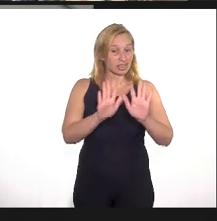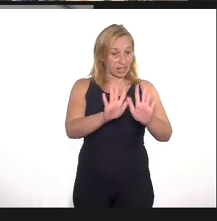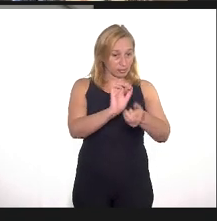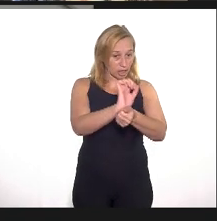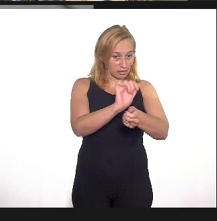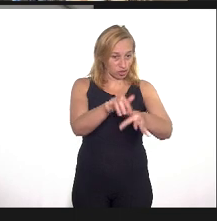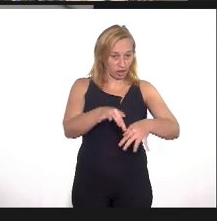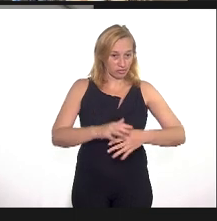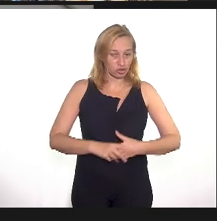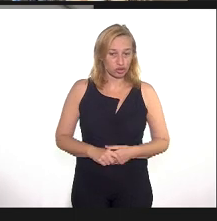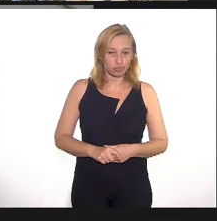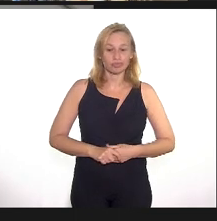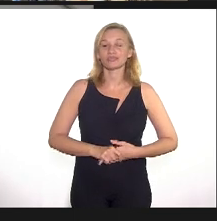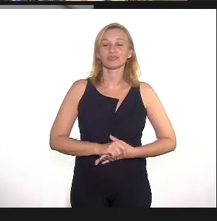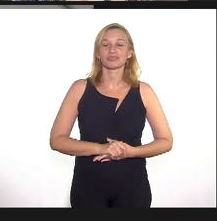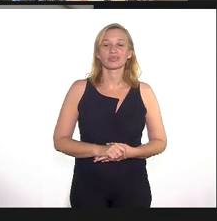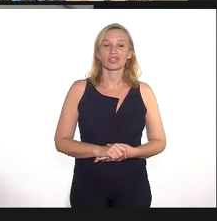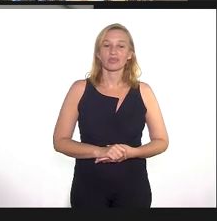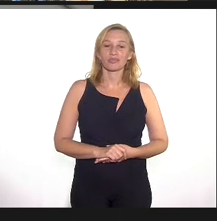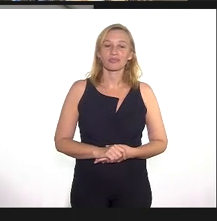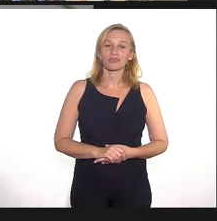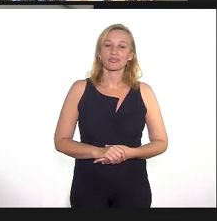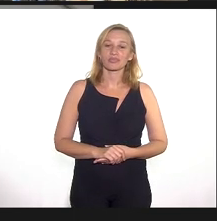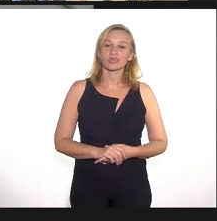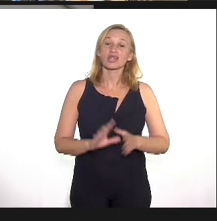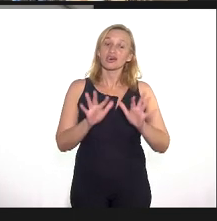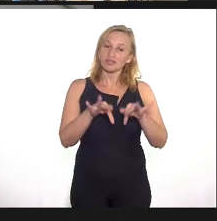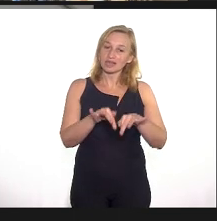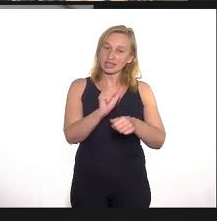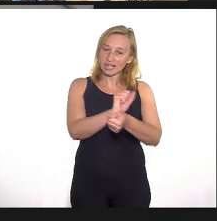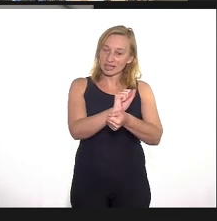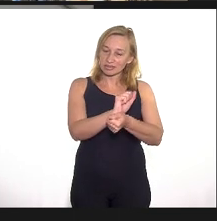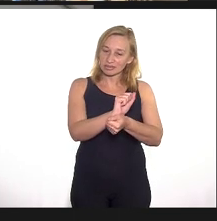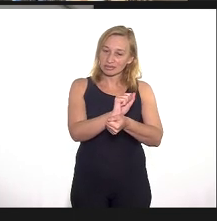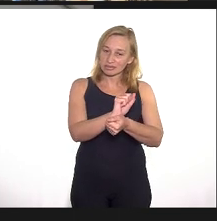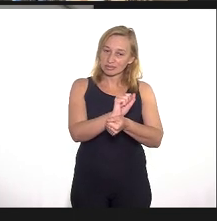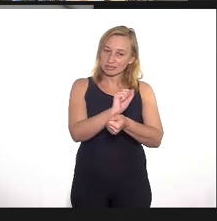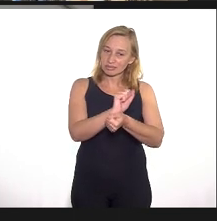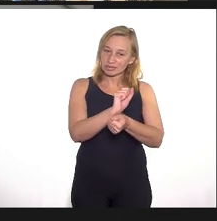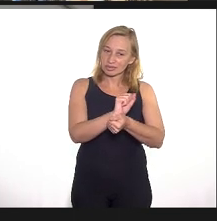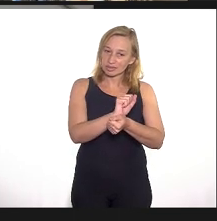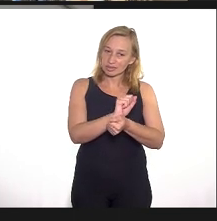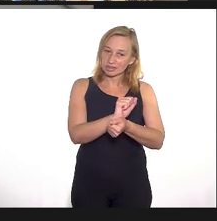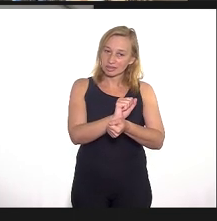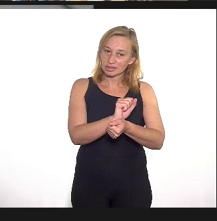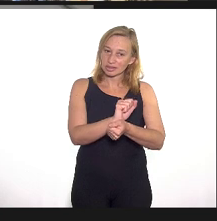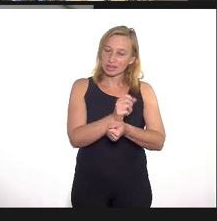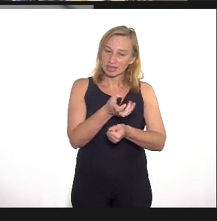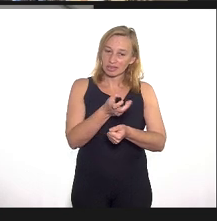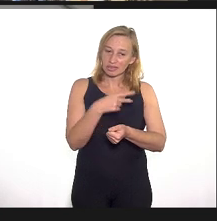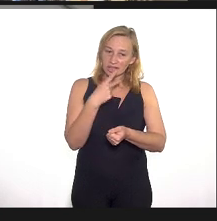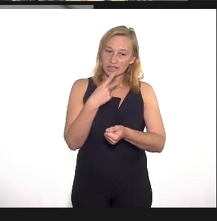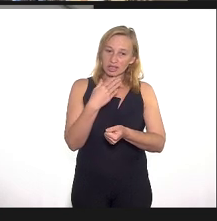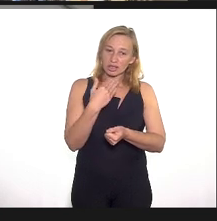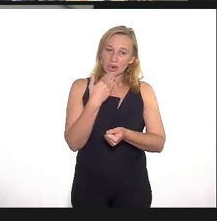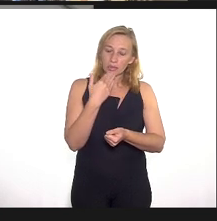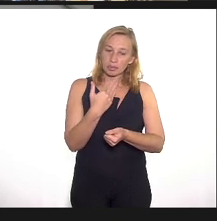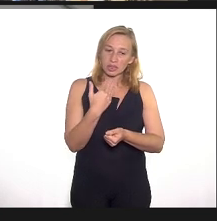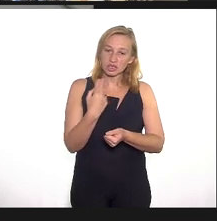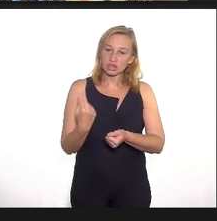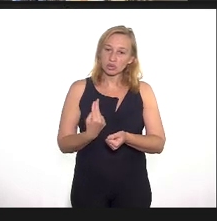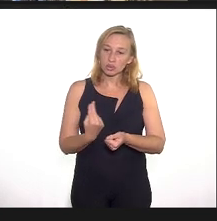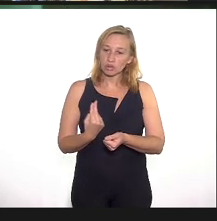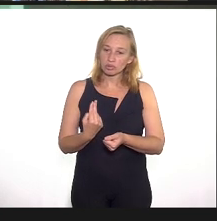só. Adriana... Deixa a enfermeira. Você quer falar na sessão, enfermeira? Não. É só para incluir meu nome no